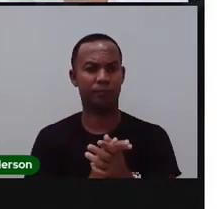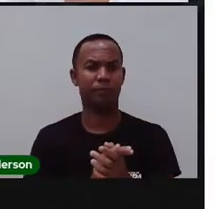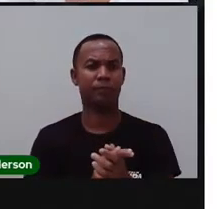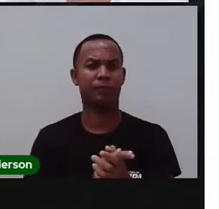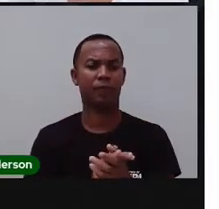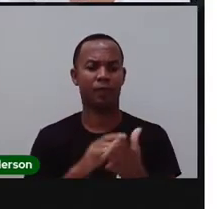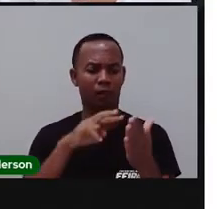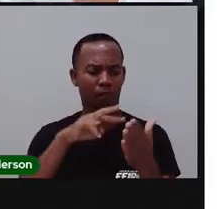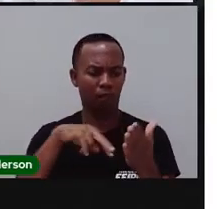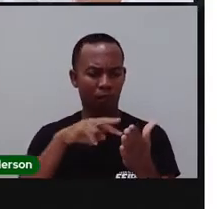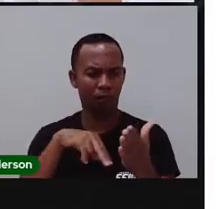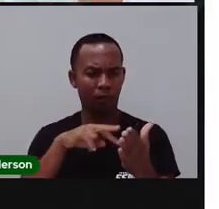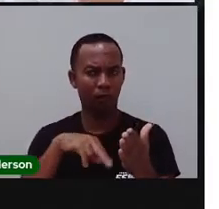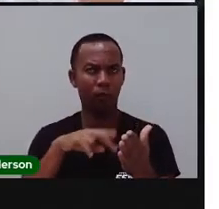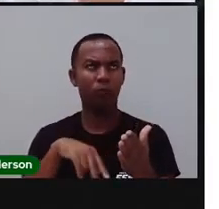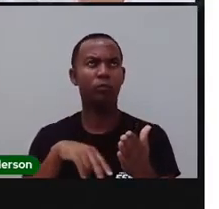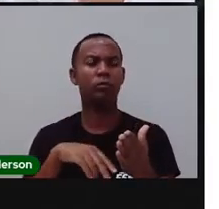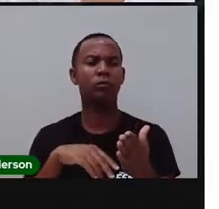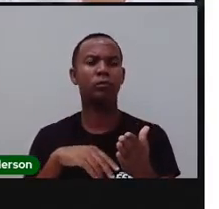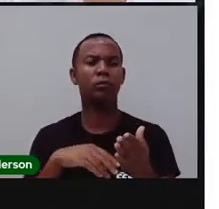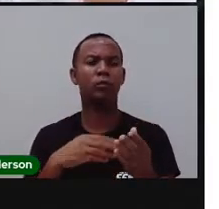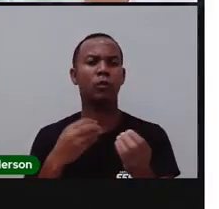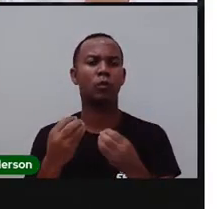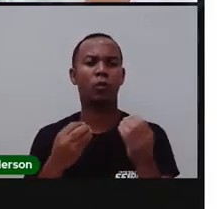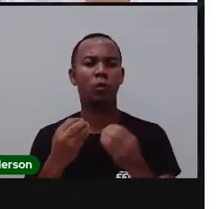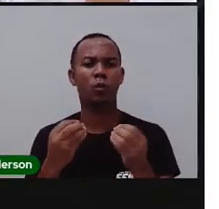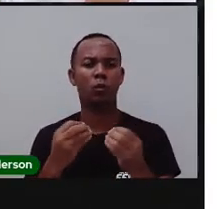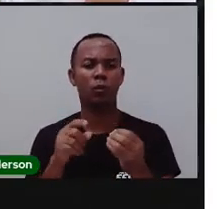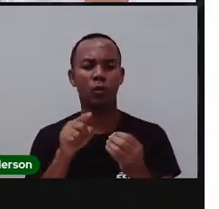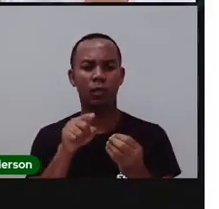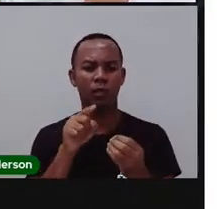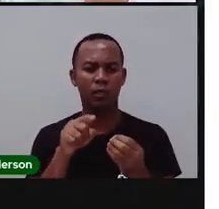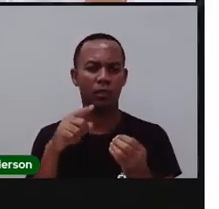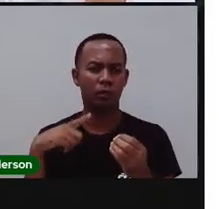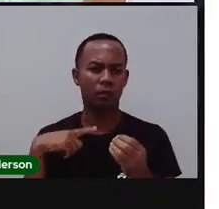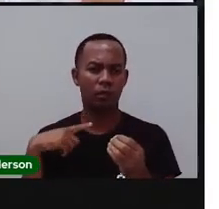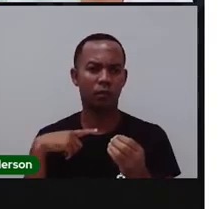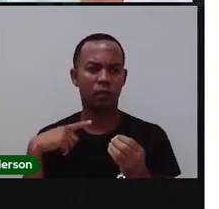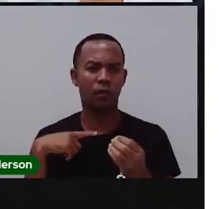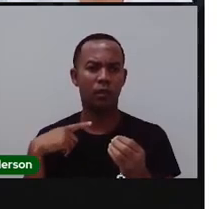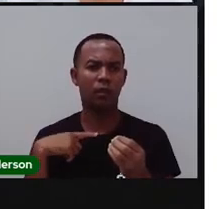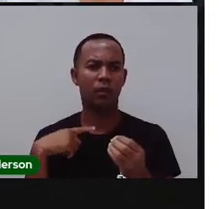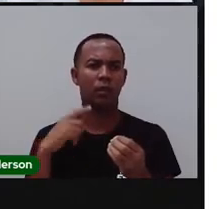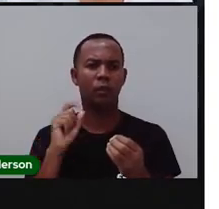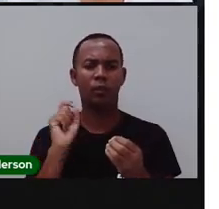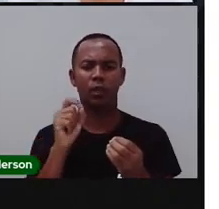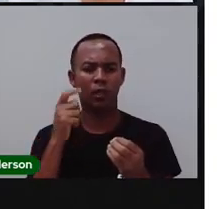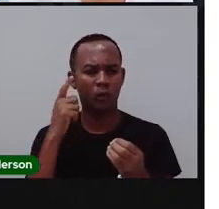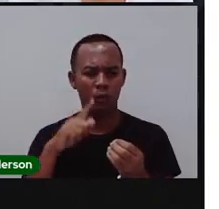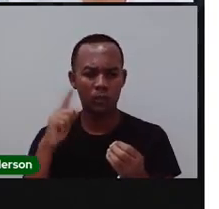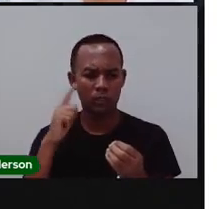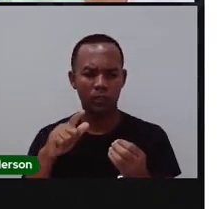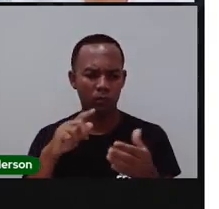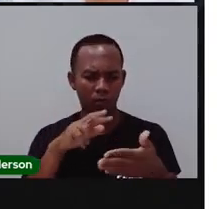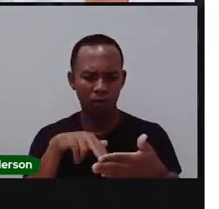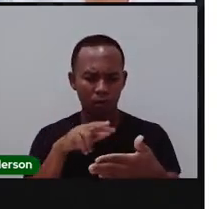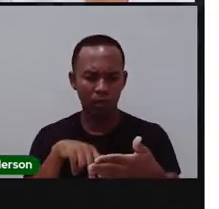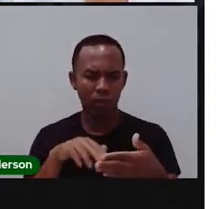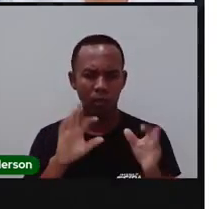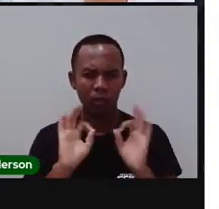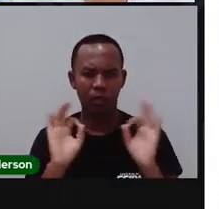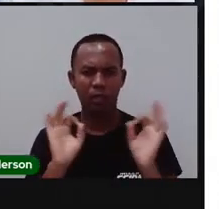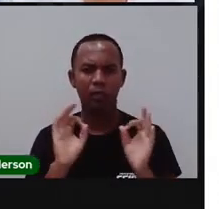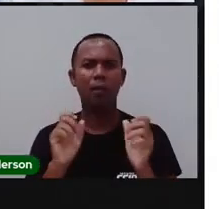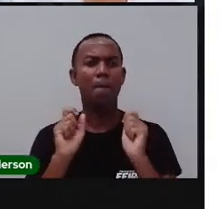li o texto que está lá no linkzinho do material de vocês, mas eu não consigo ler direitinho ainda. Posso